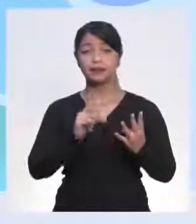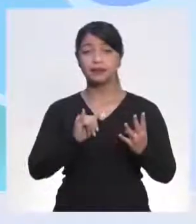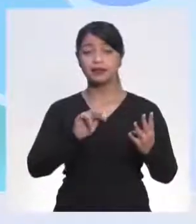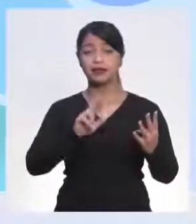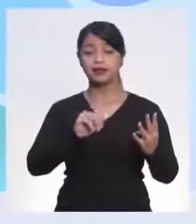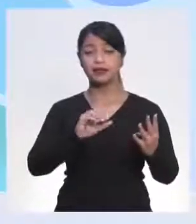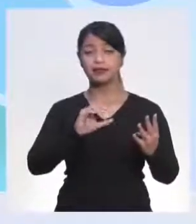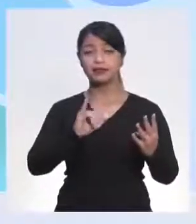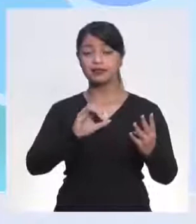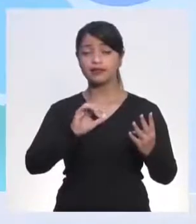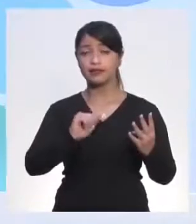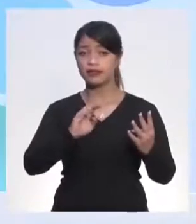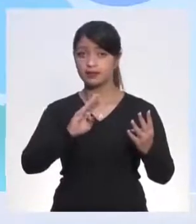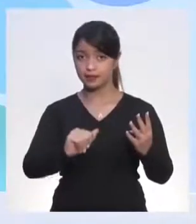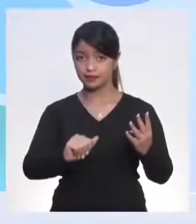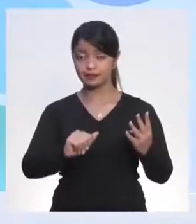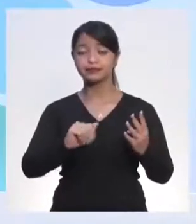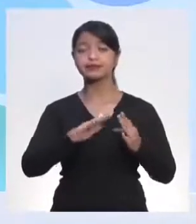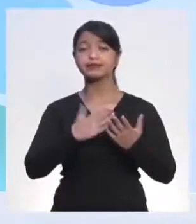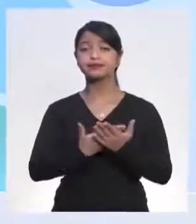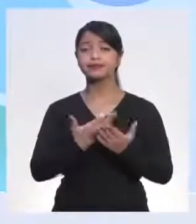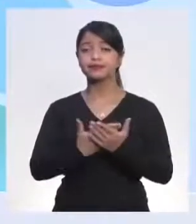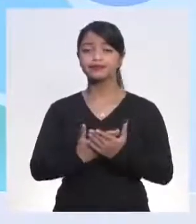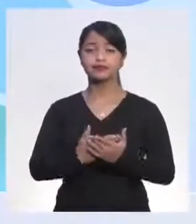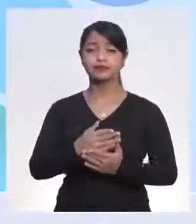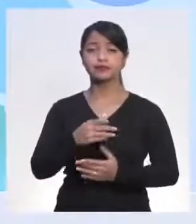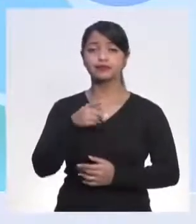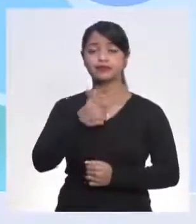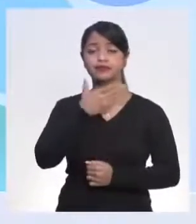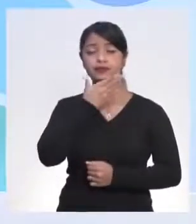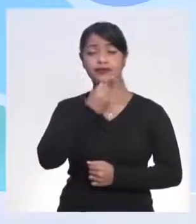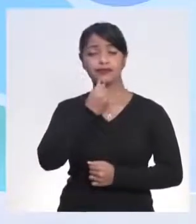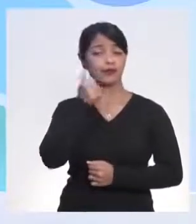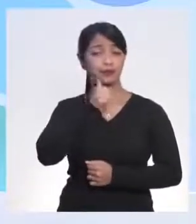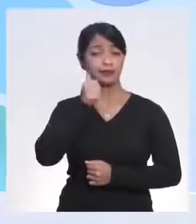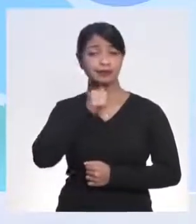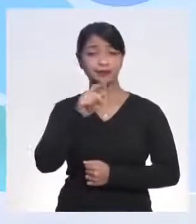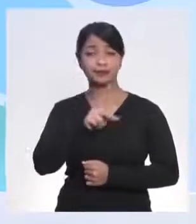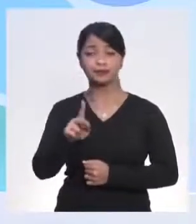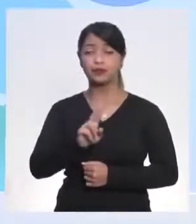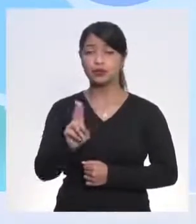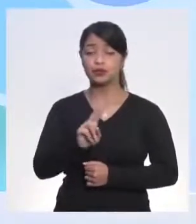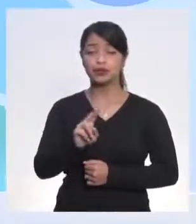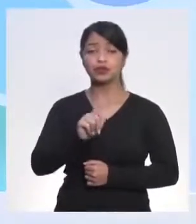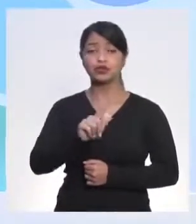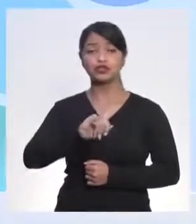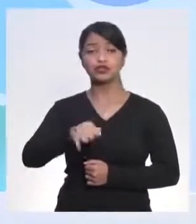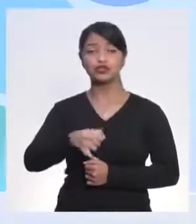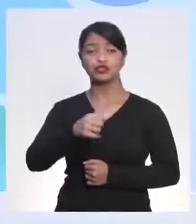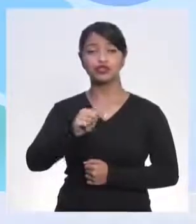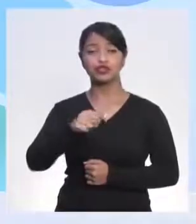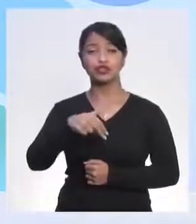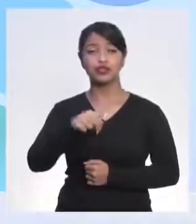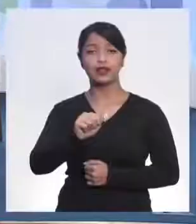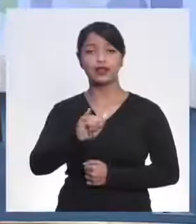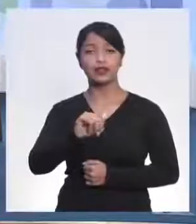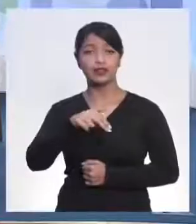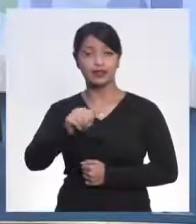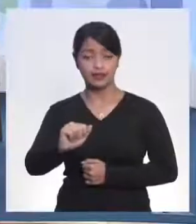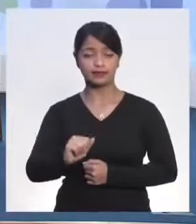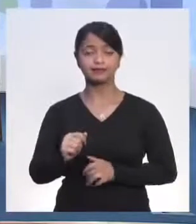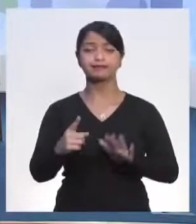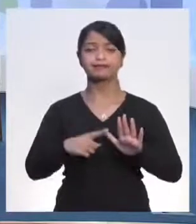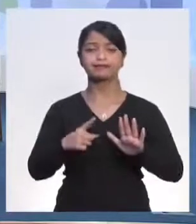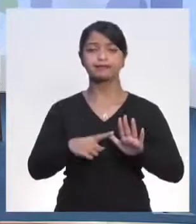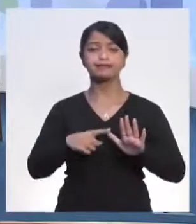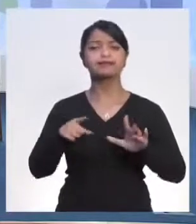Piracicaba, Escola Doutor Jorge Cury, com a professora Janaína Maria. Nós temos também, deixa eu